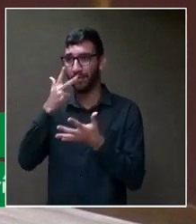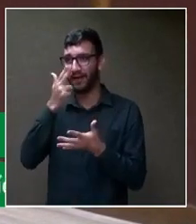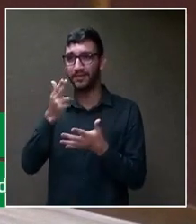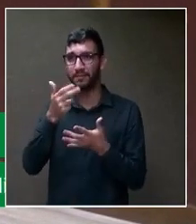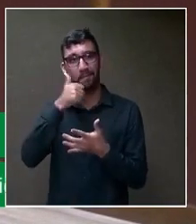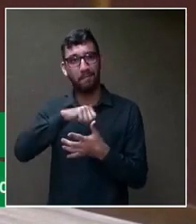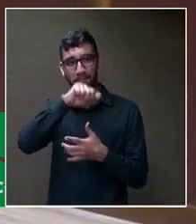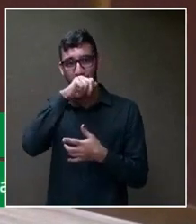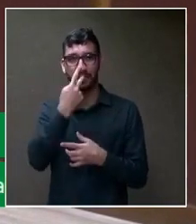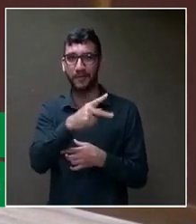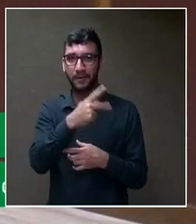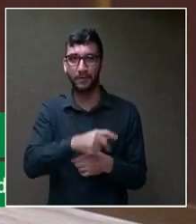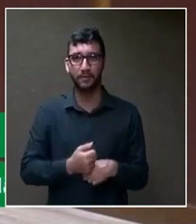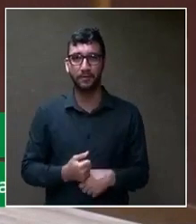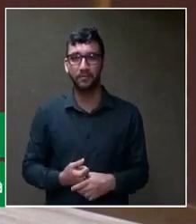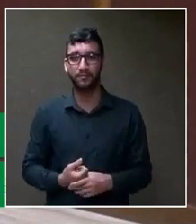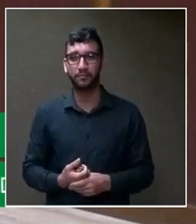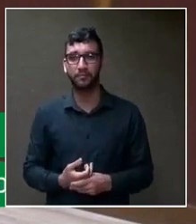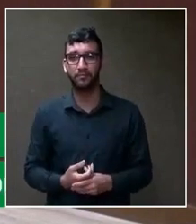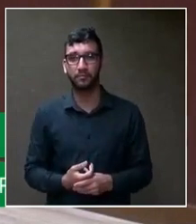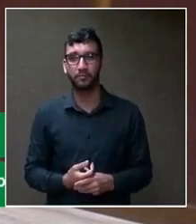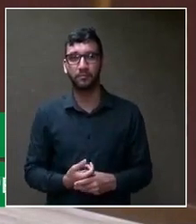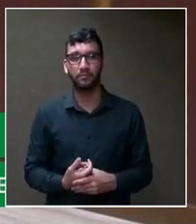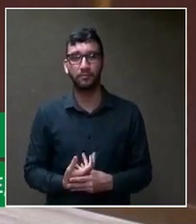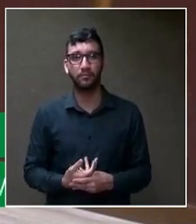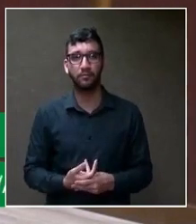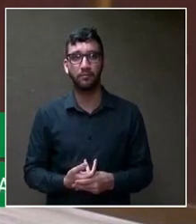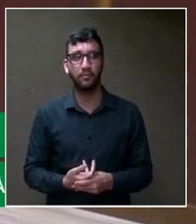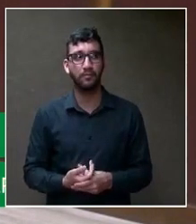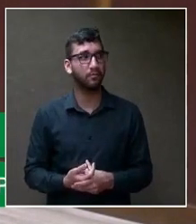mãe dele? Falou.